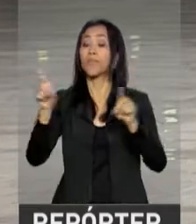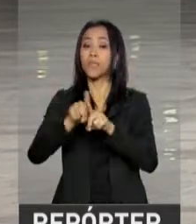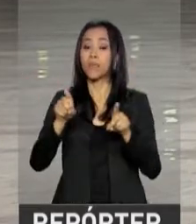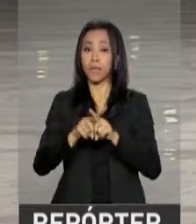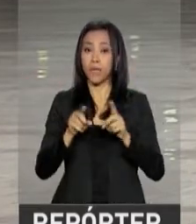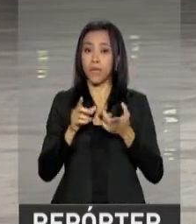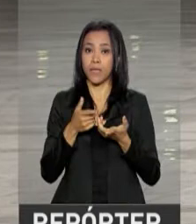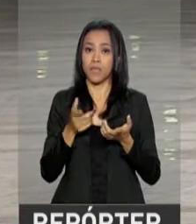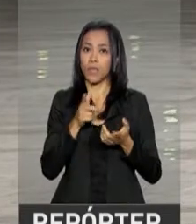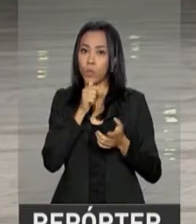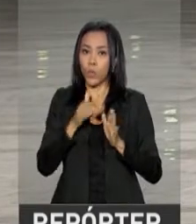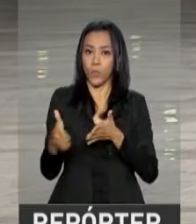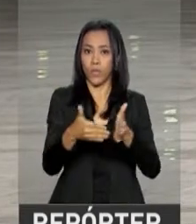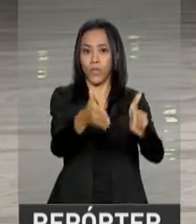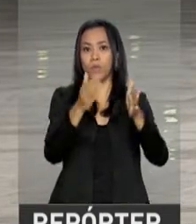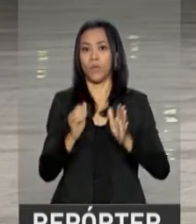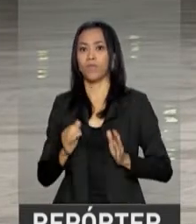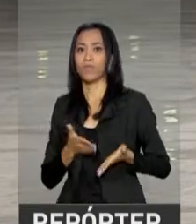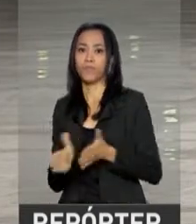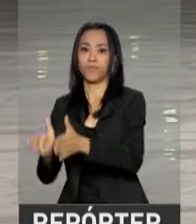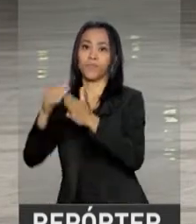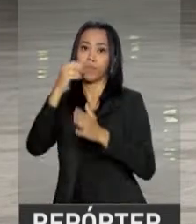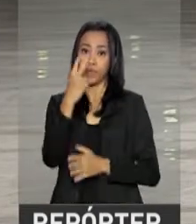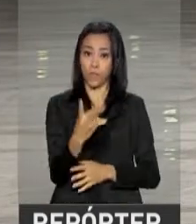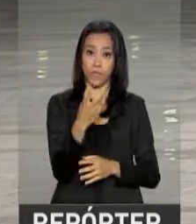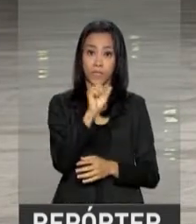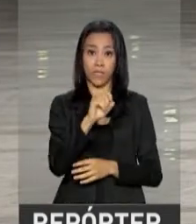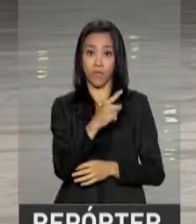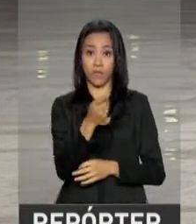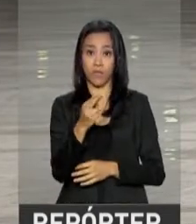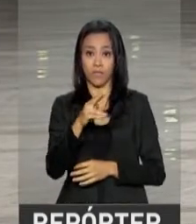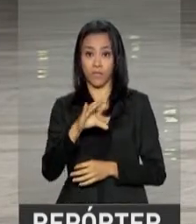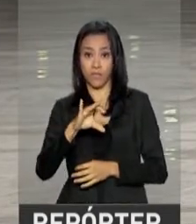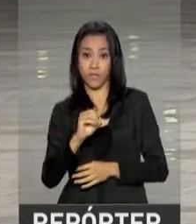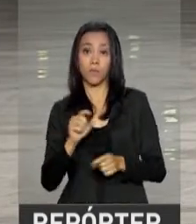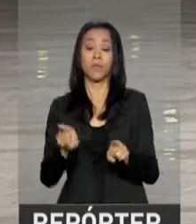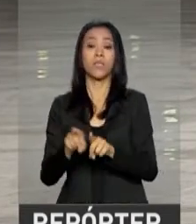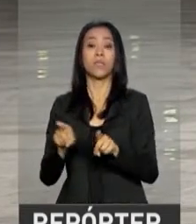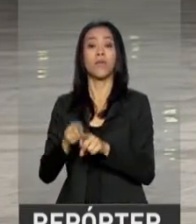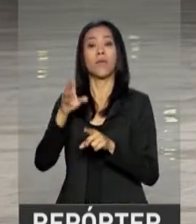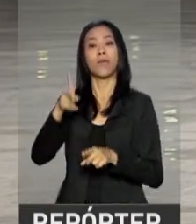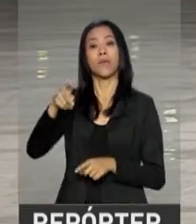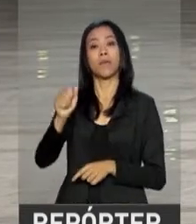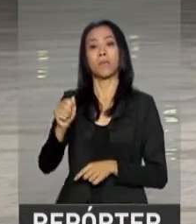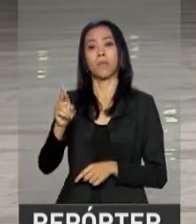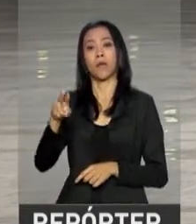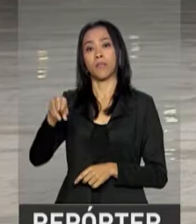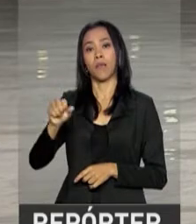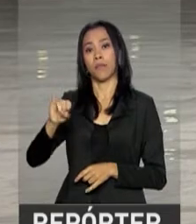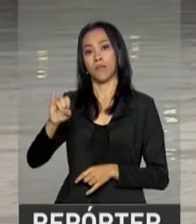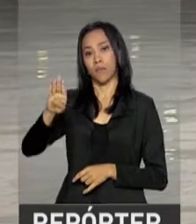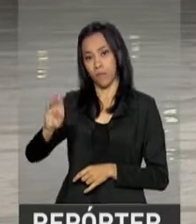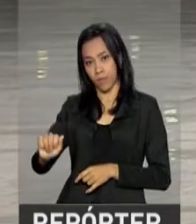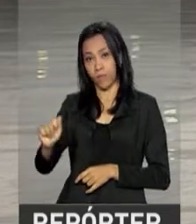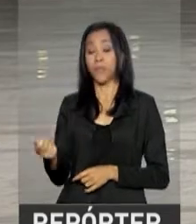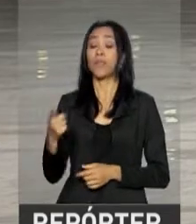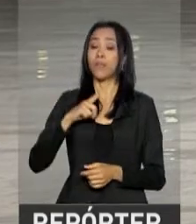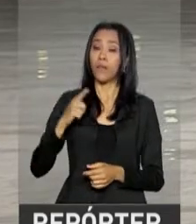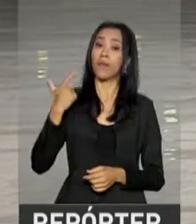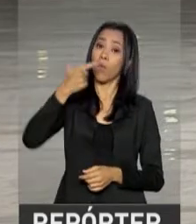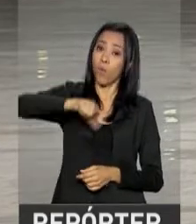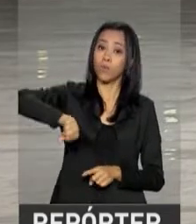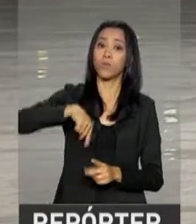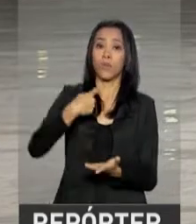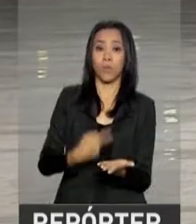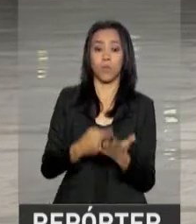São Francisco e Parnaíba. E o presidente também tem várias reuniões previstas no período da tarde, entre